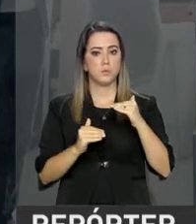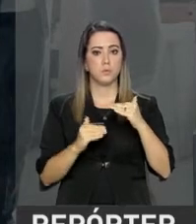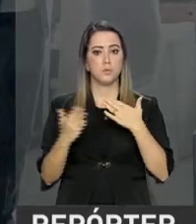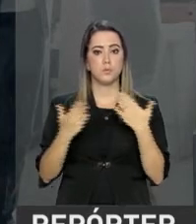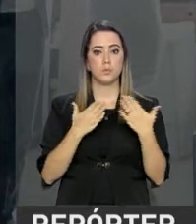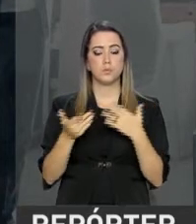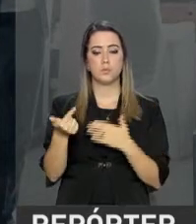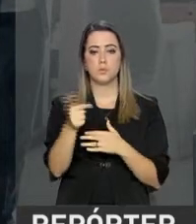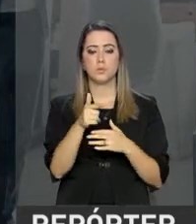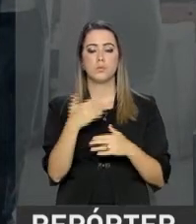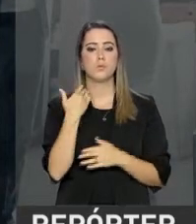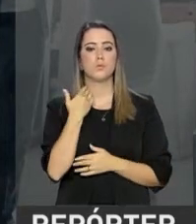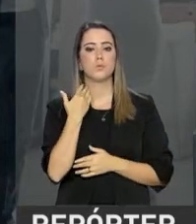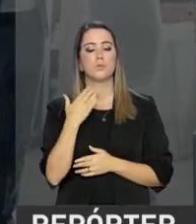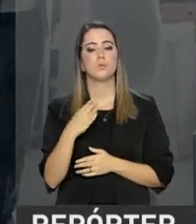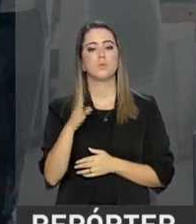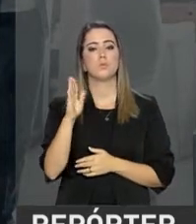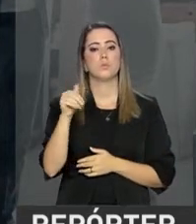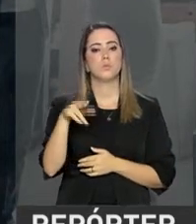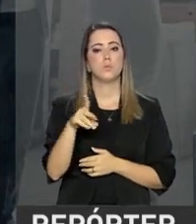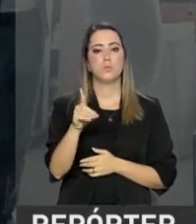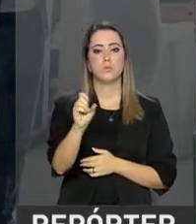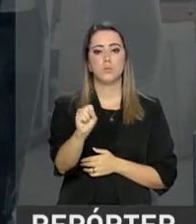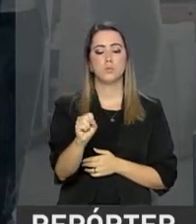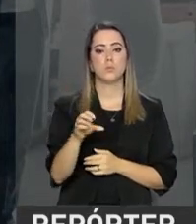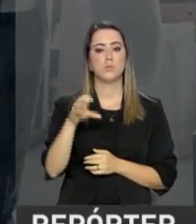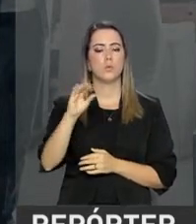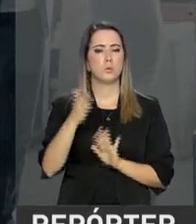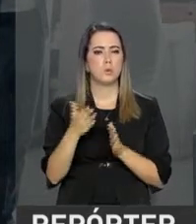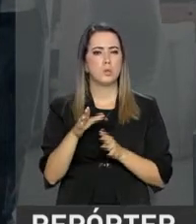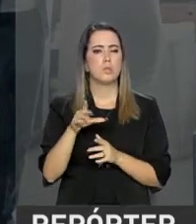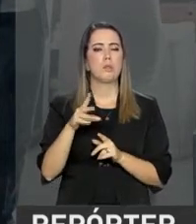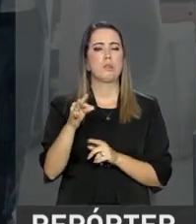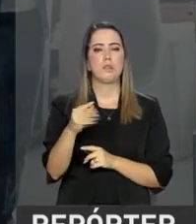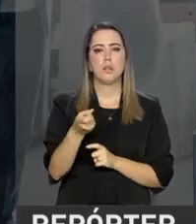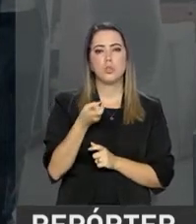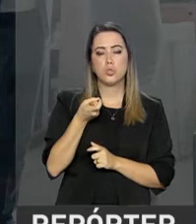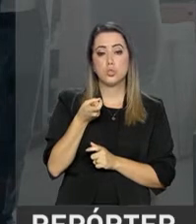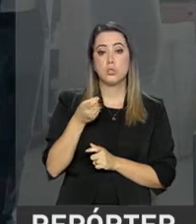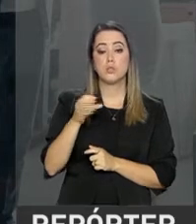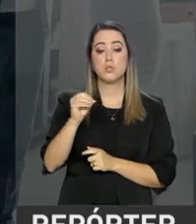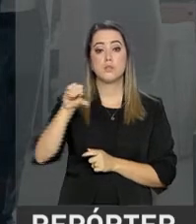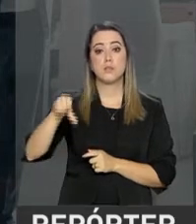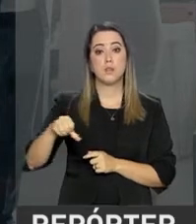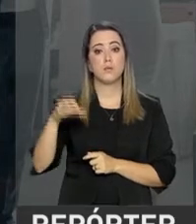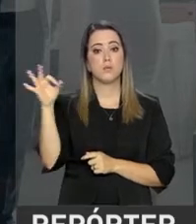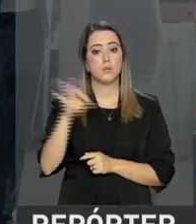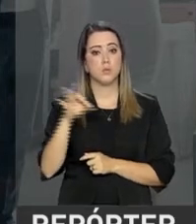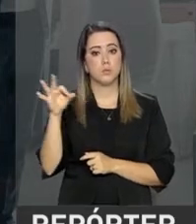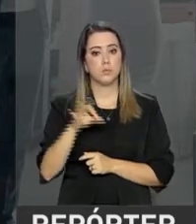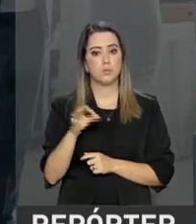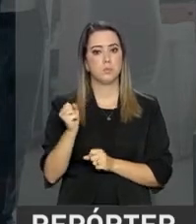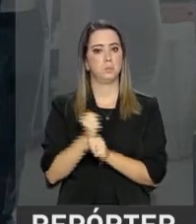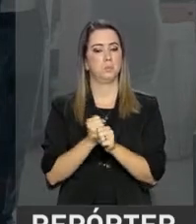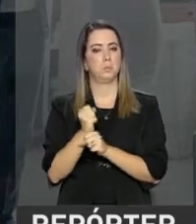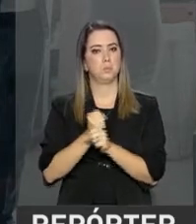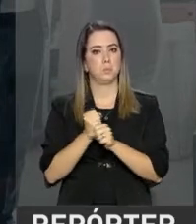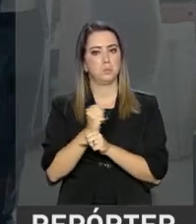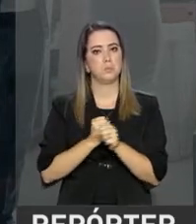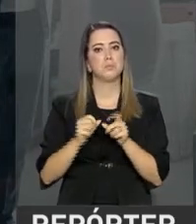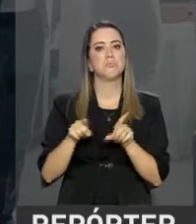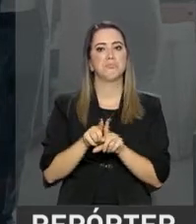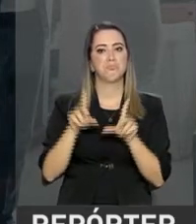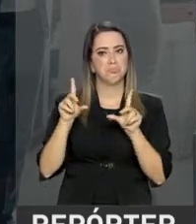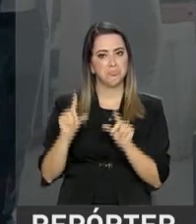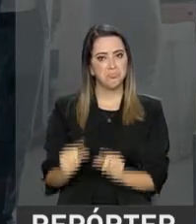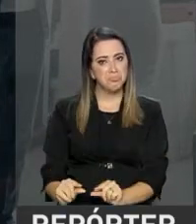no mercado o bnds para oferecer linhas com taxa de 0,9 por cento ao ano também vão